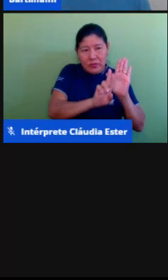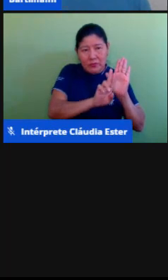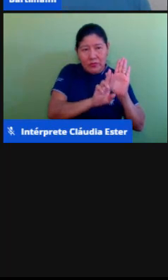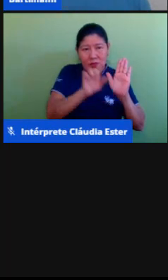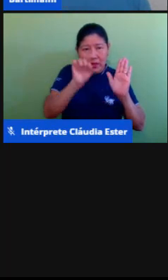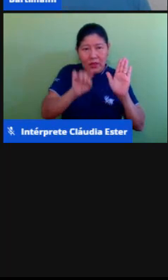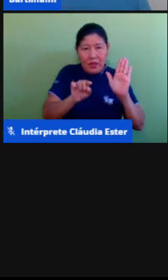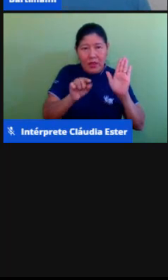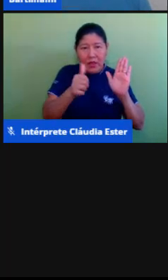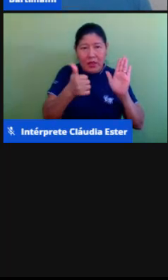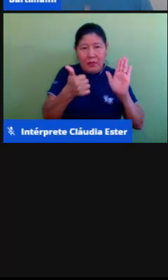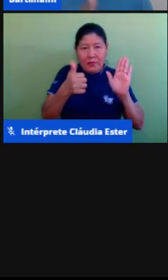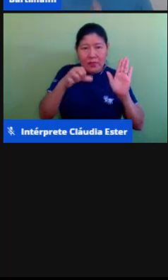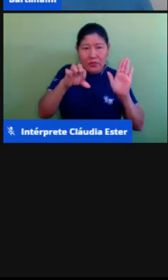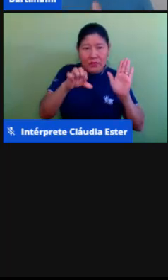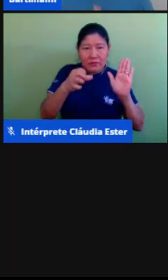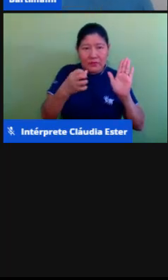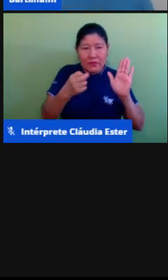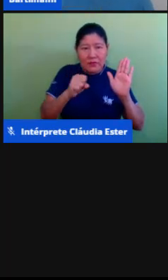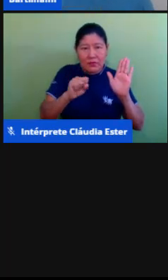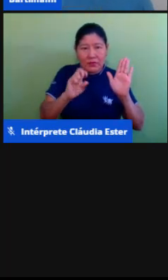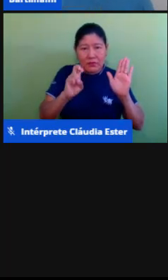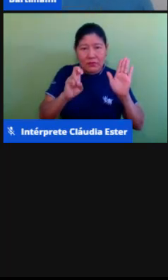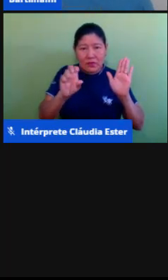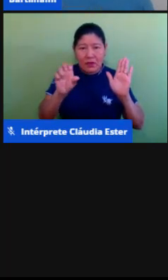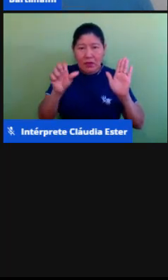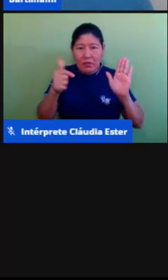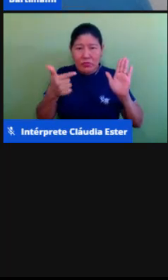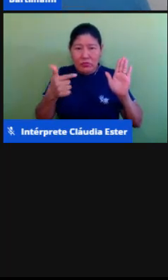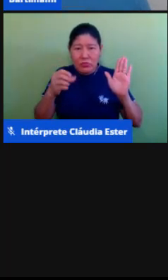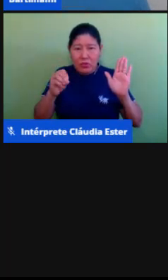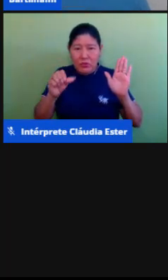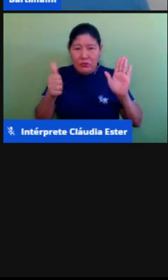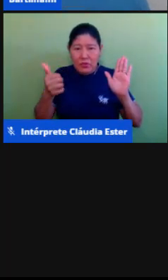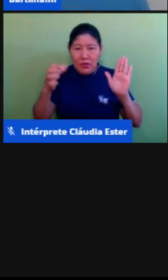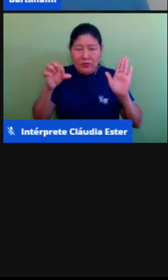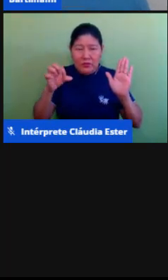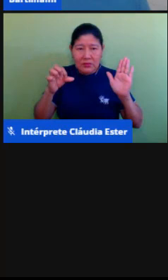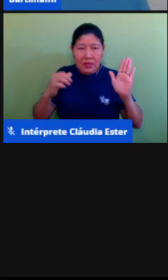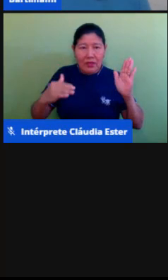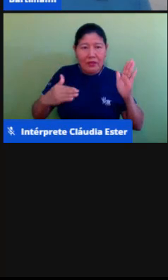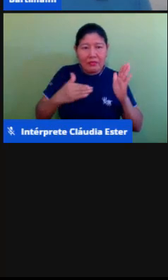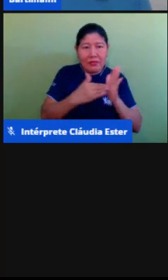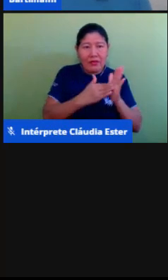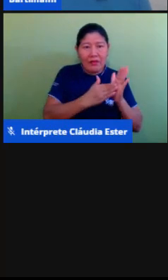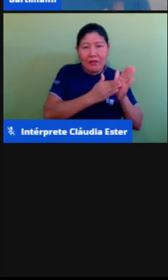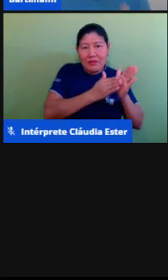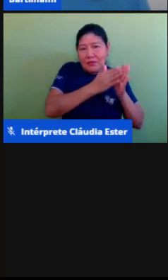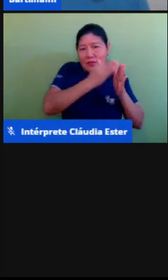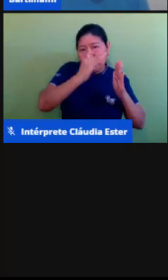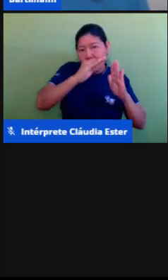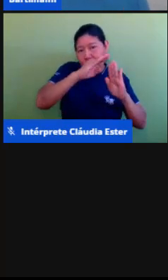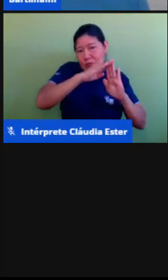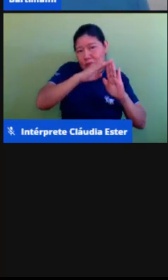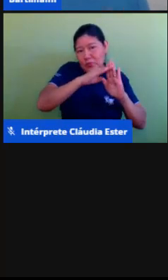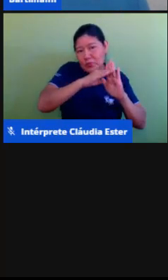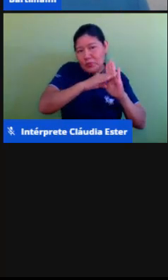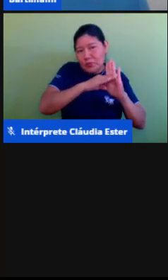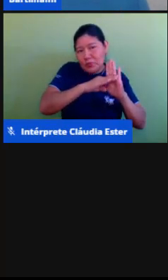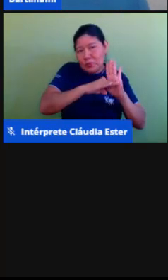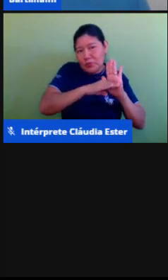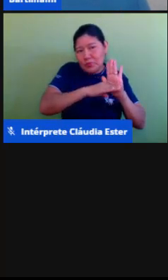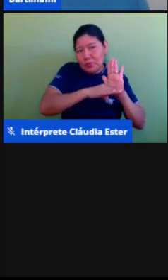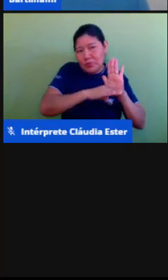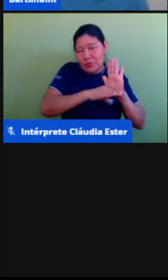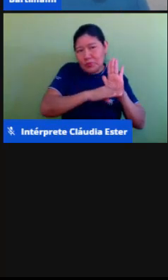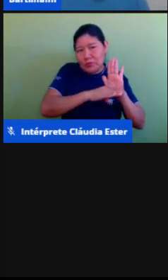vai te mostrar ano a ano, desde 1985 até 2019. Então, olha a riqueza de dados que o